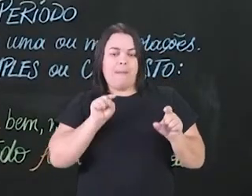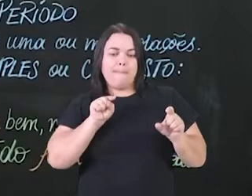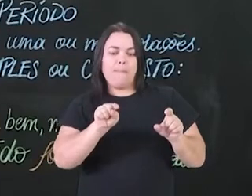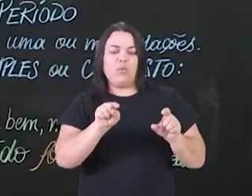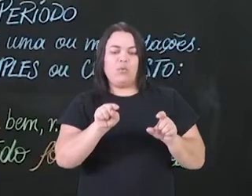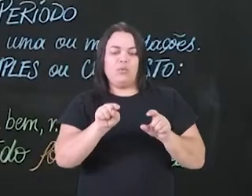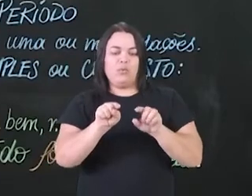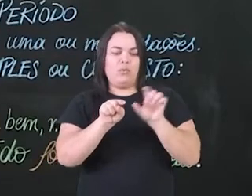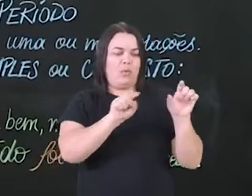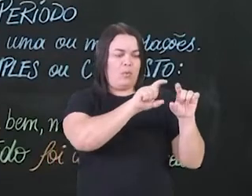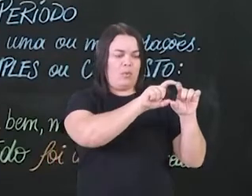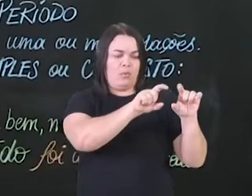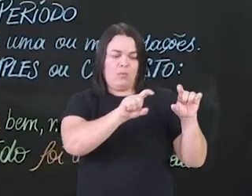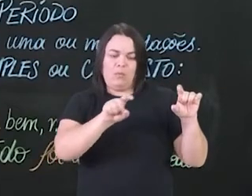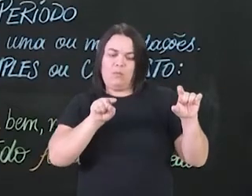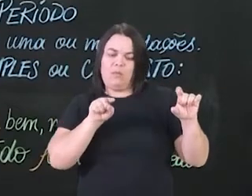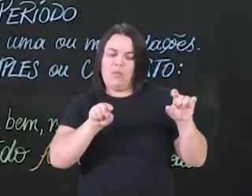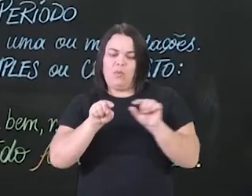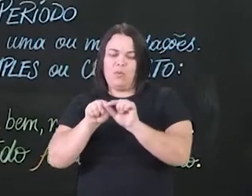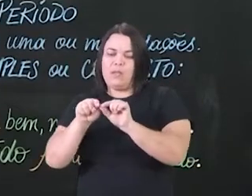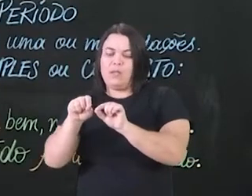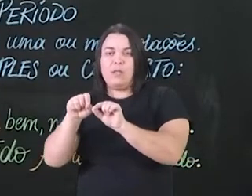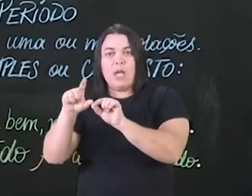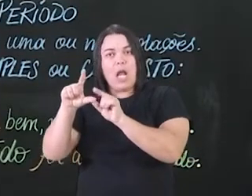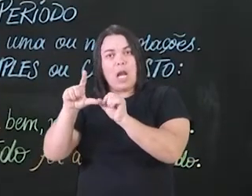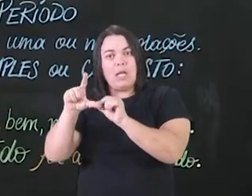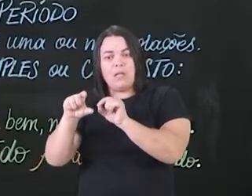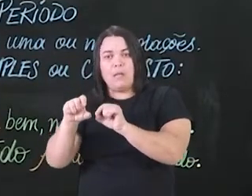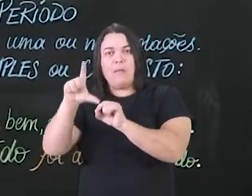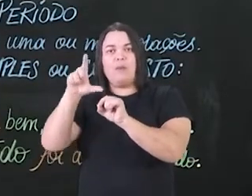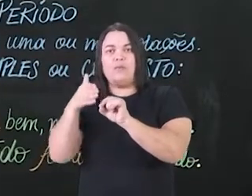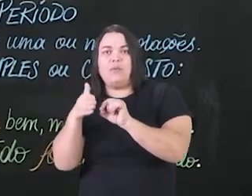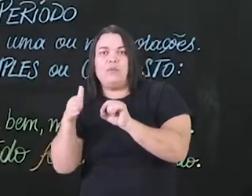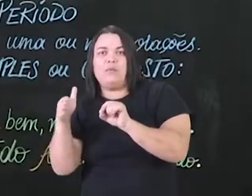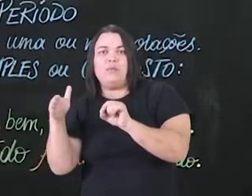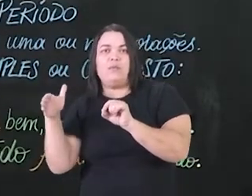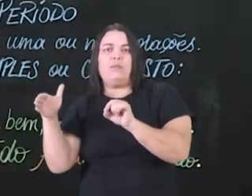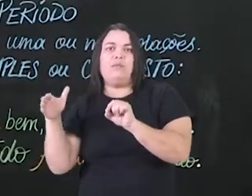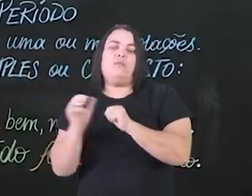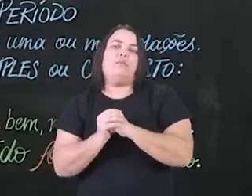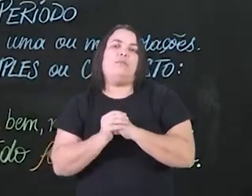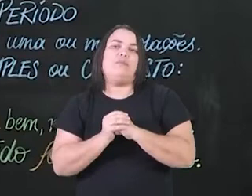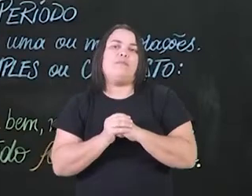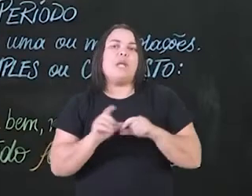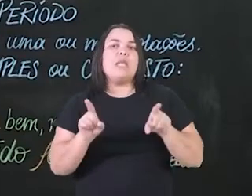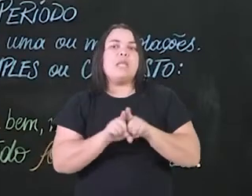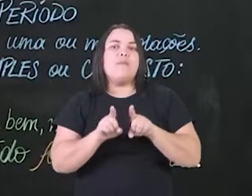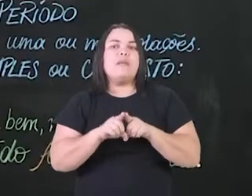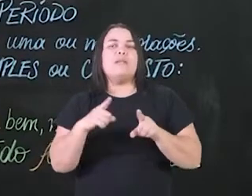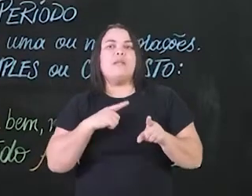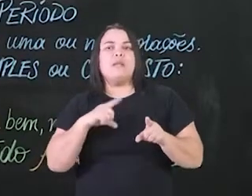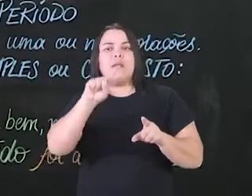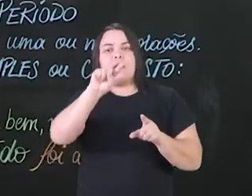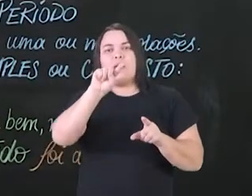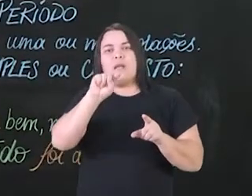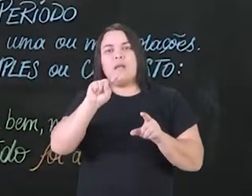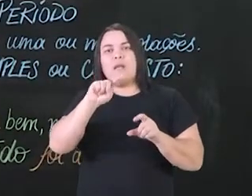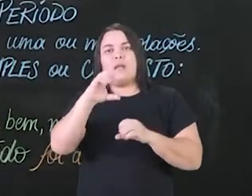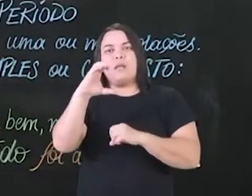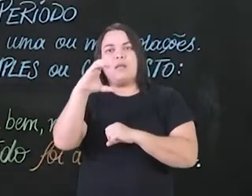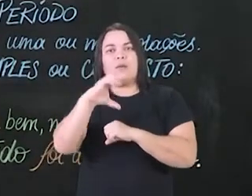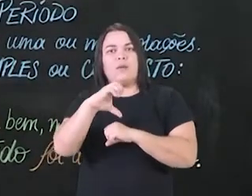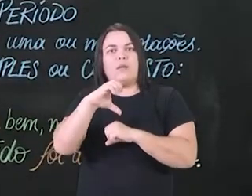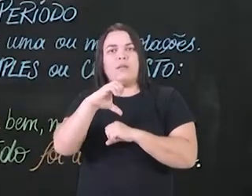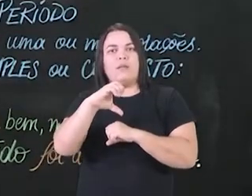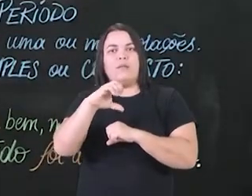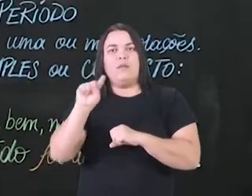vai ser iniciada com letra maiúscula, ok? As frases também podem ser classificadas como interrogativas e exclamativas,